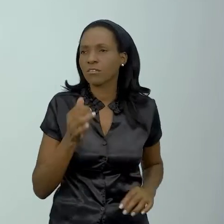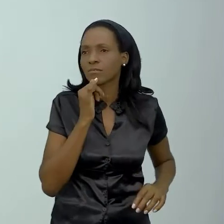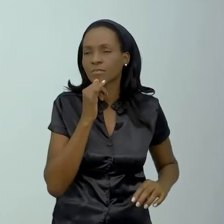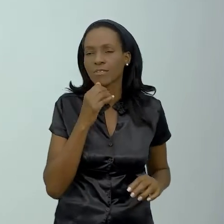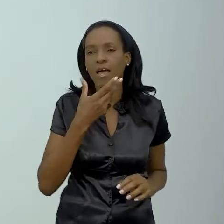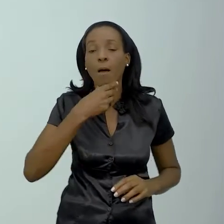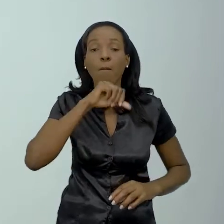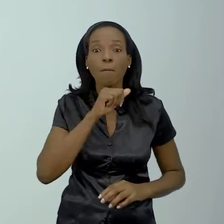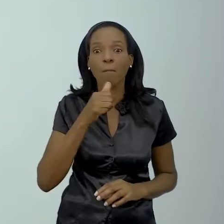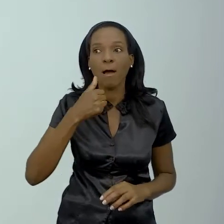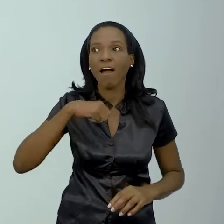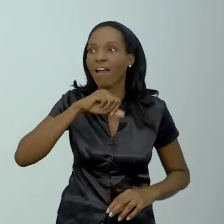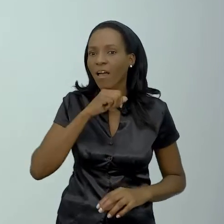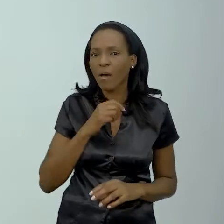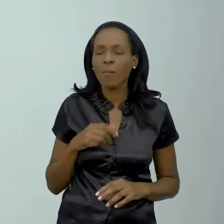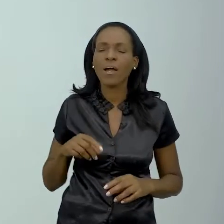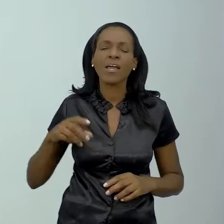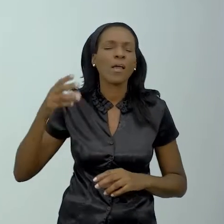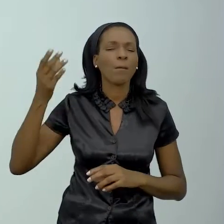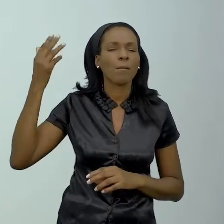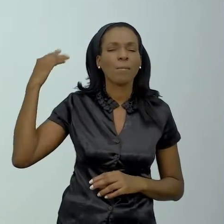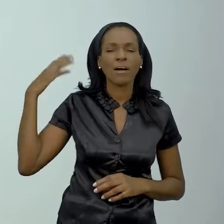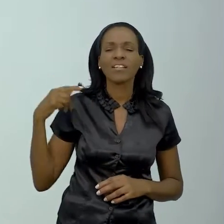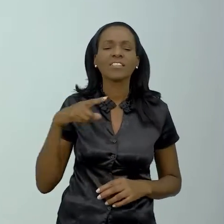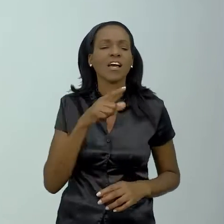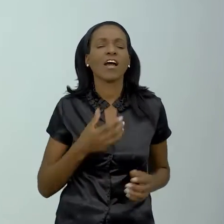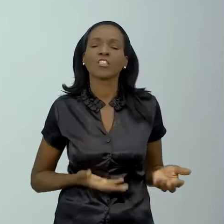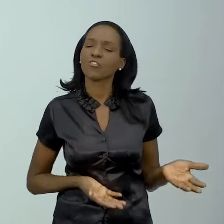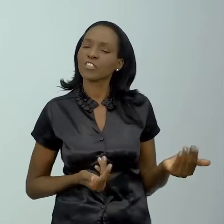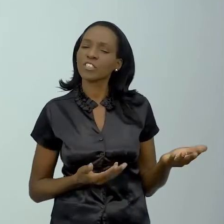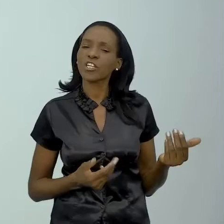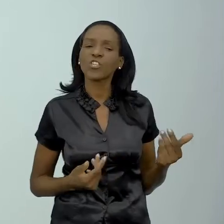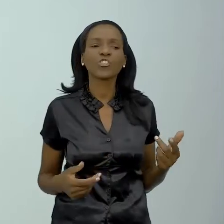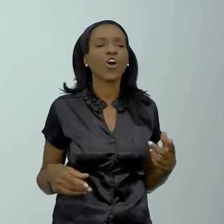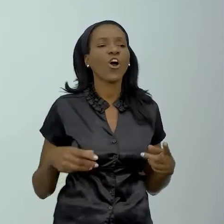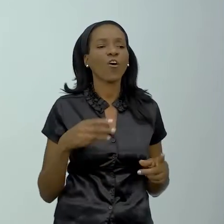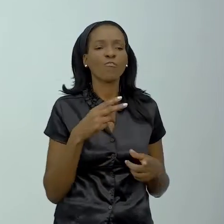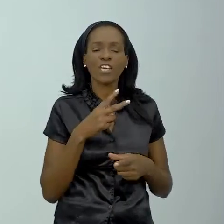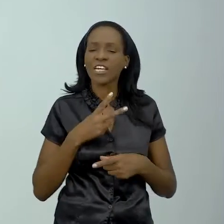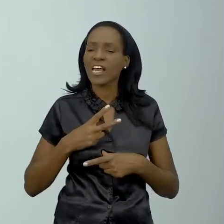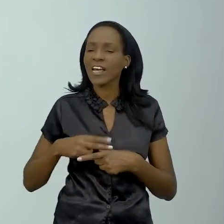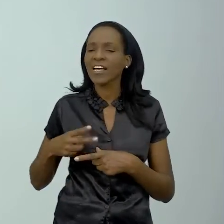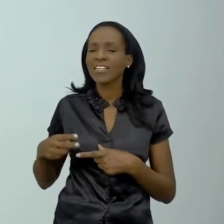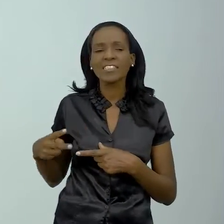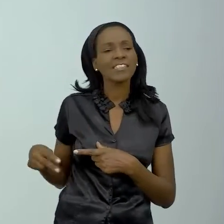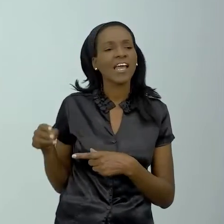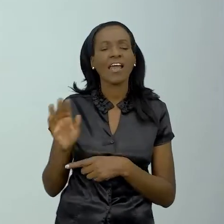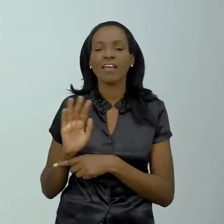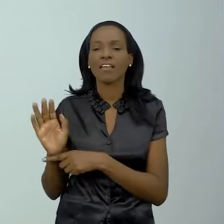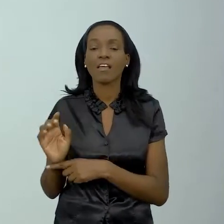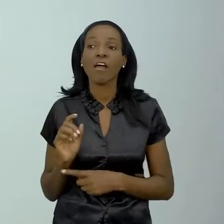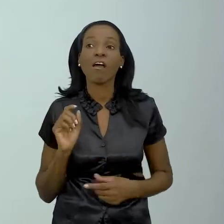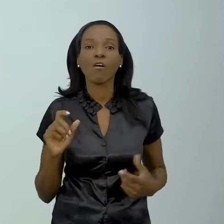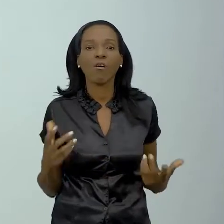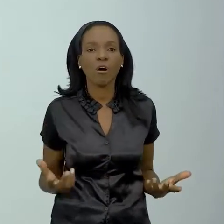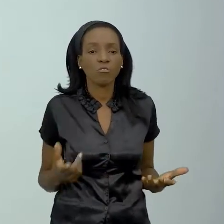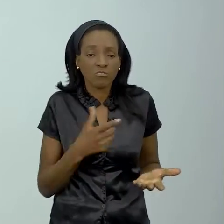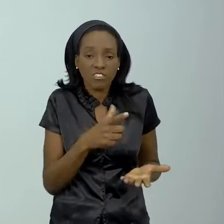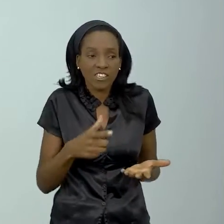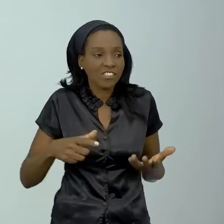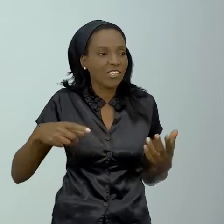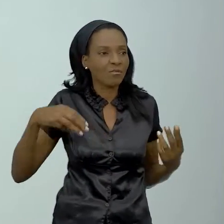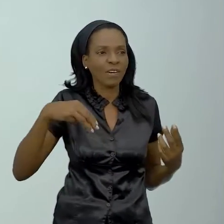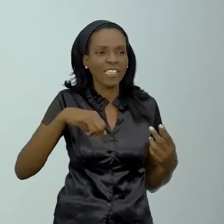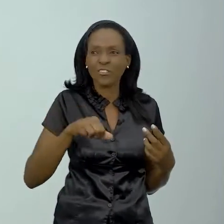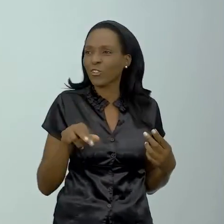quais séries eles maratonavam quando eles eram adolescentes. Não existia nem esse termo maratonar série, porque as